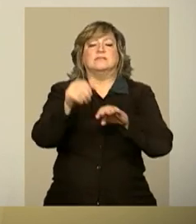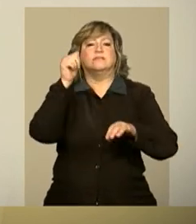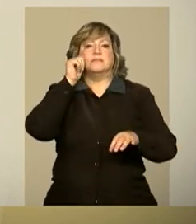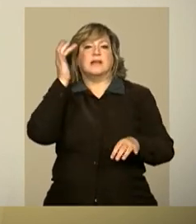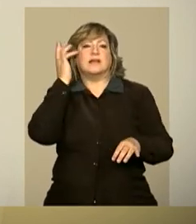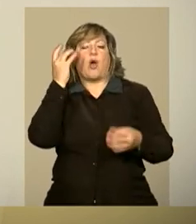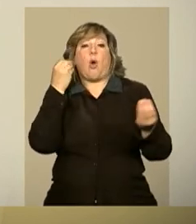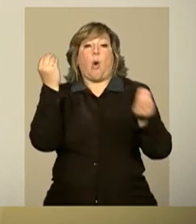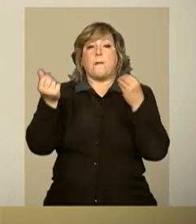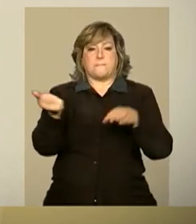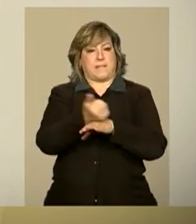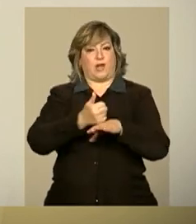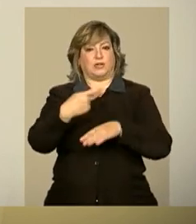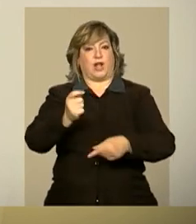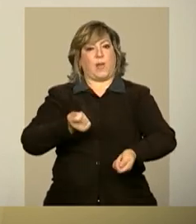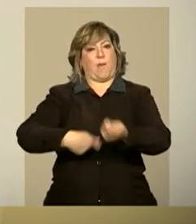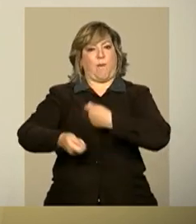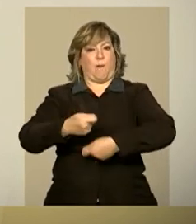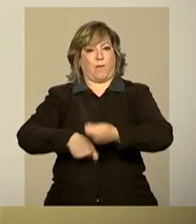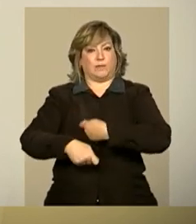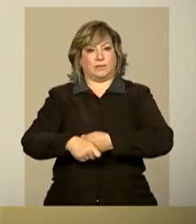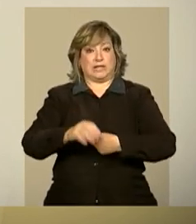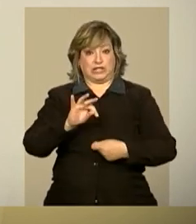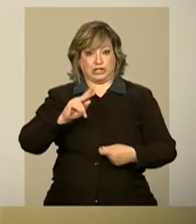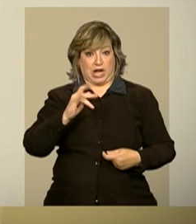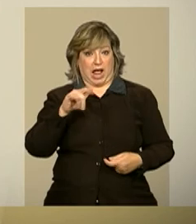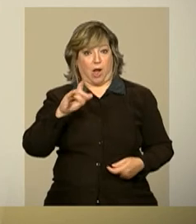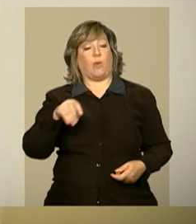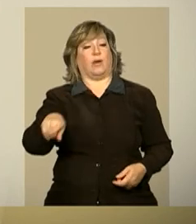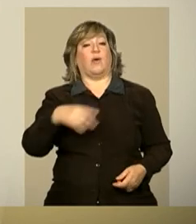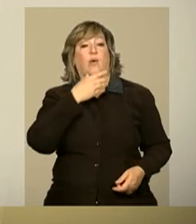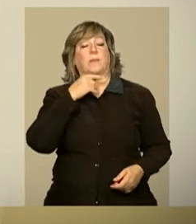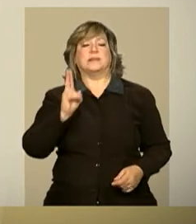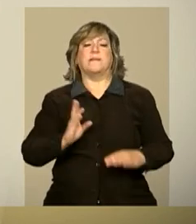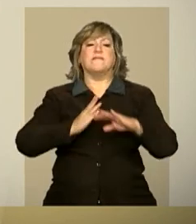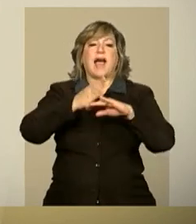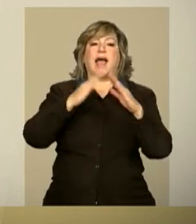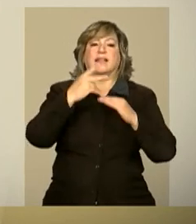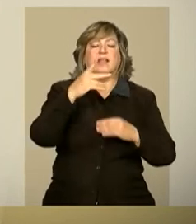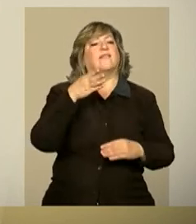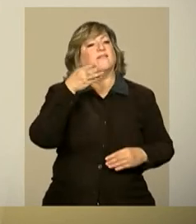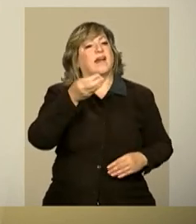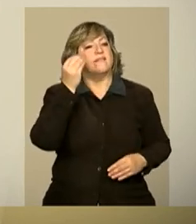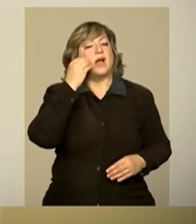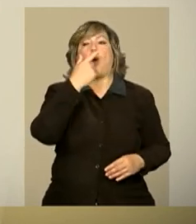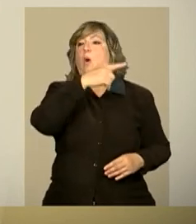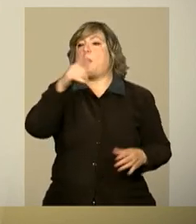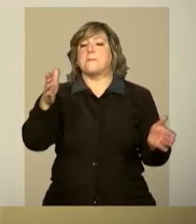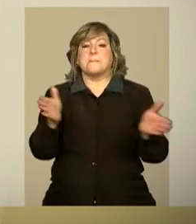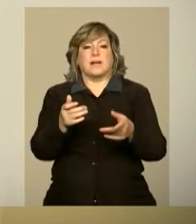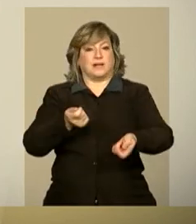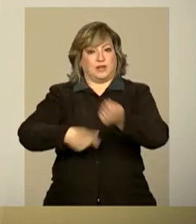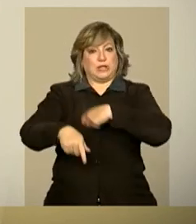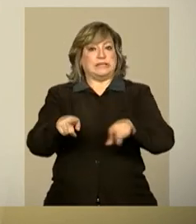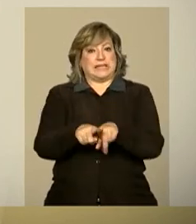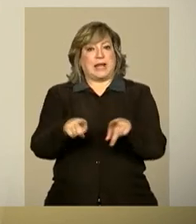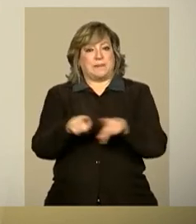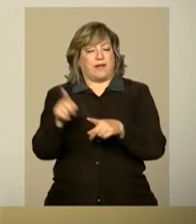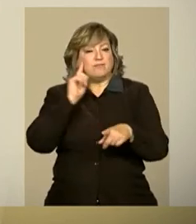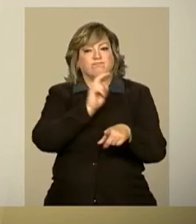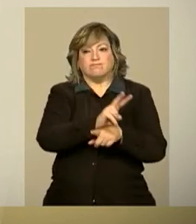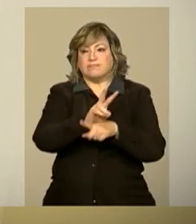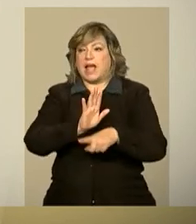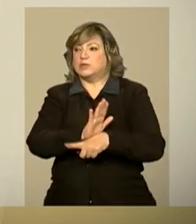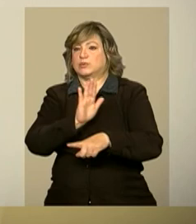dona odênia a melhorar o seu negócio oh Tiago passa sempre lá na casa dela e na de outros pequenos empreendedores que ele